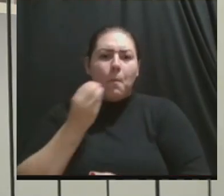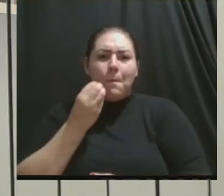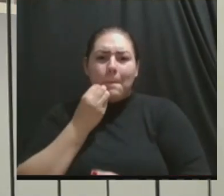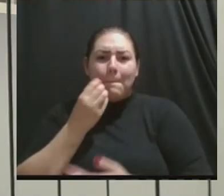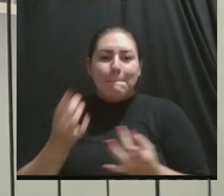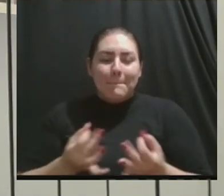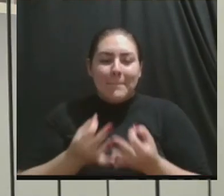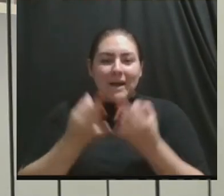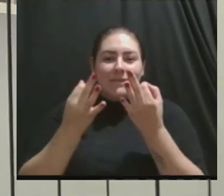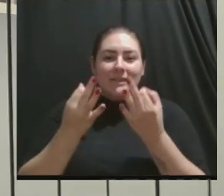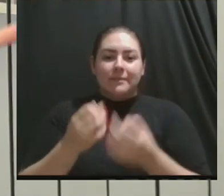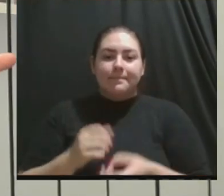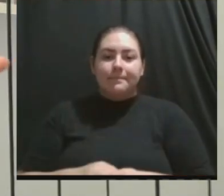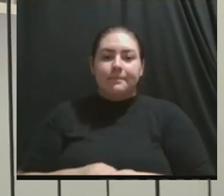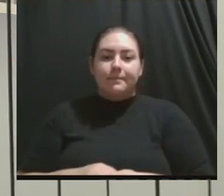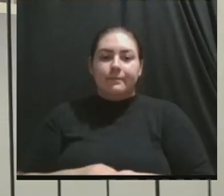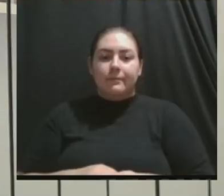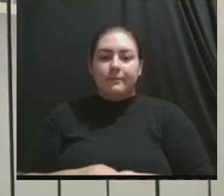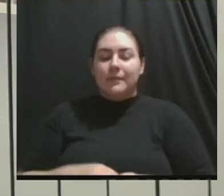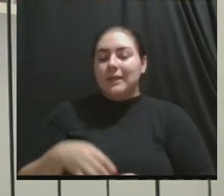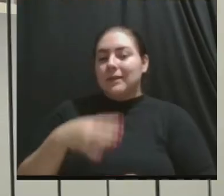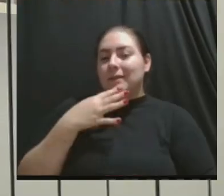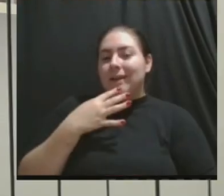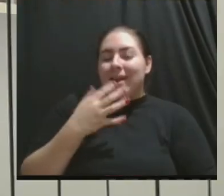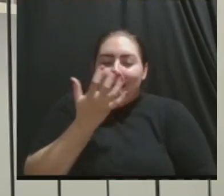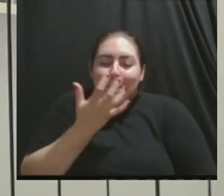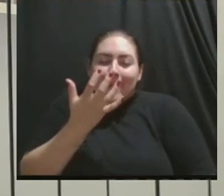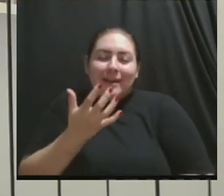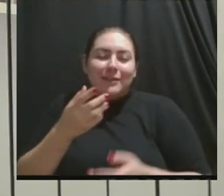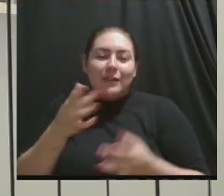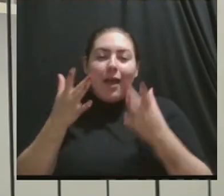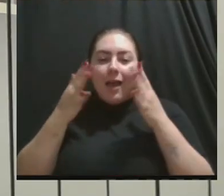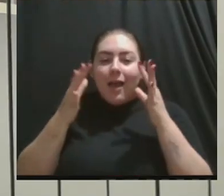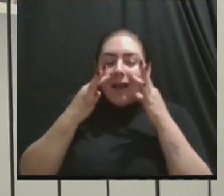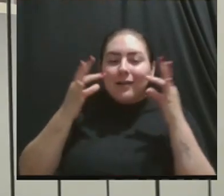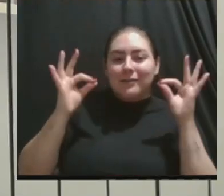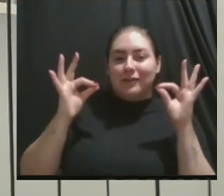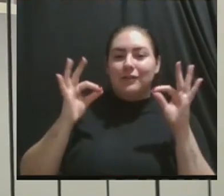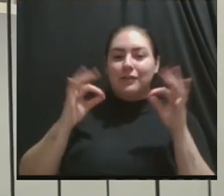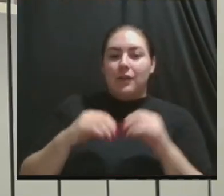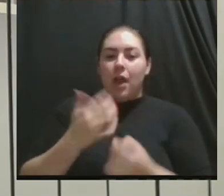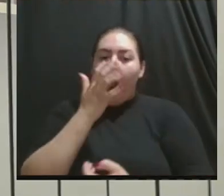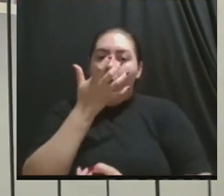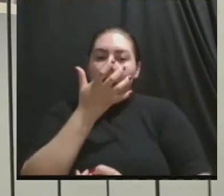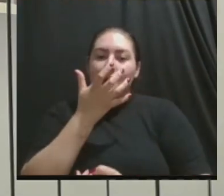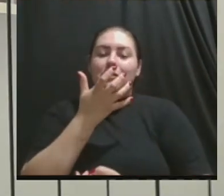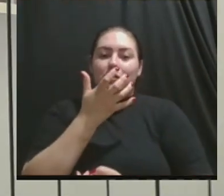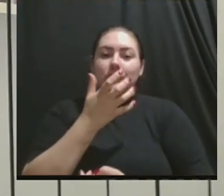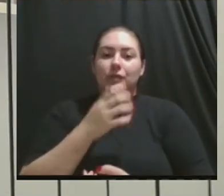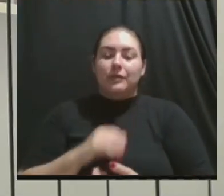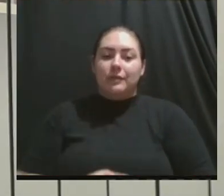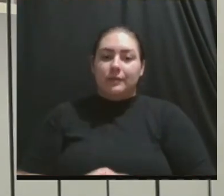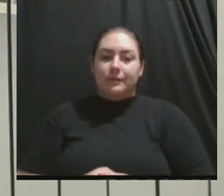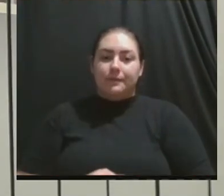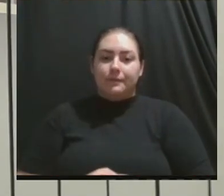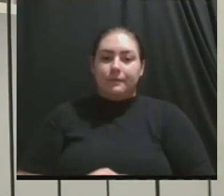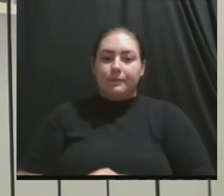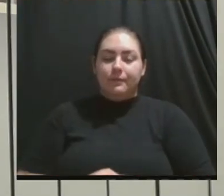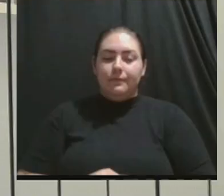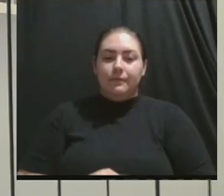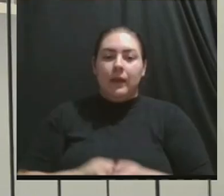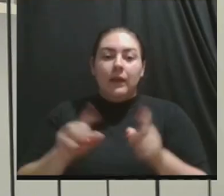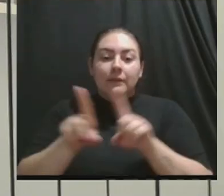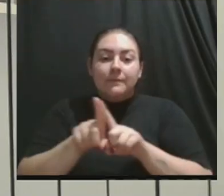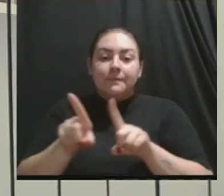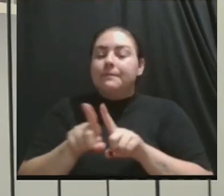se apaixonar pelos gatinhos e cães da Associação Anjos de Rua de Campinas, também do Departamento de